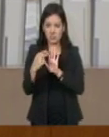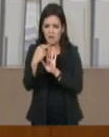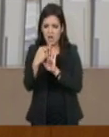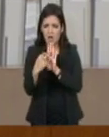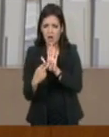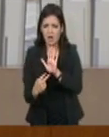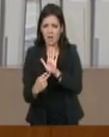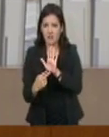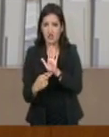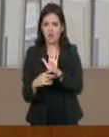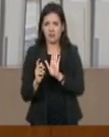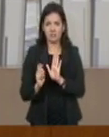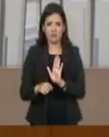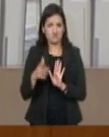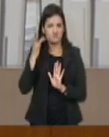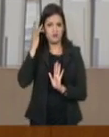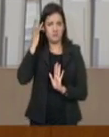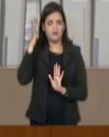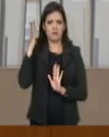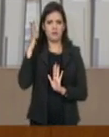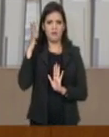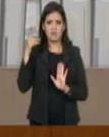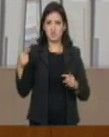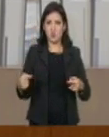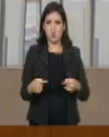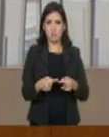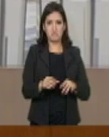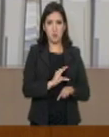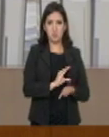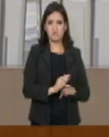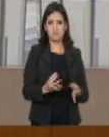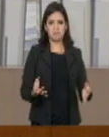cabe no texto da Constituição.